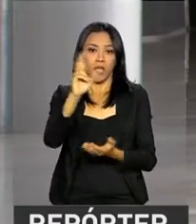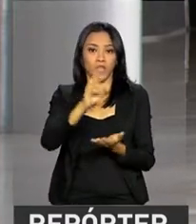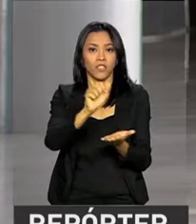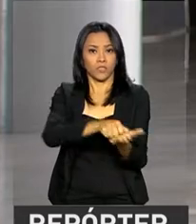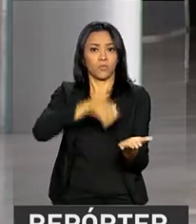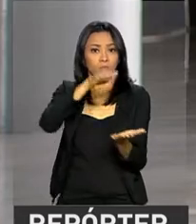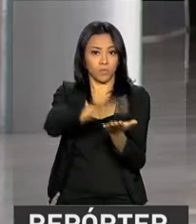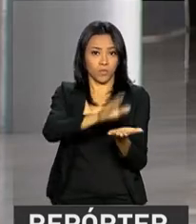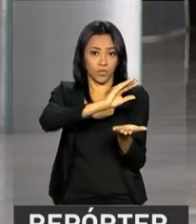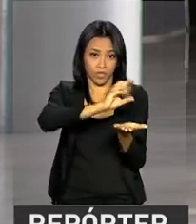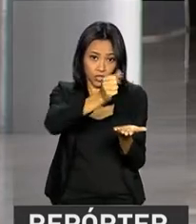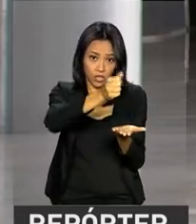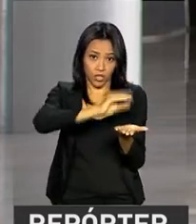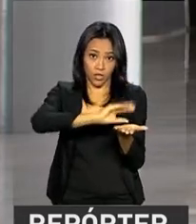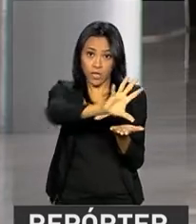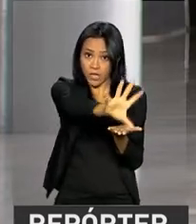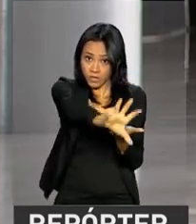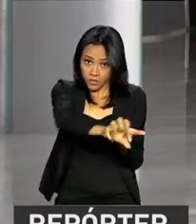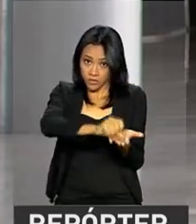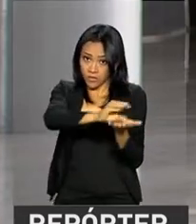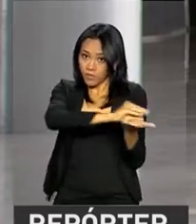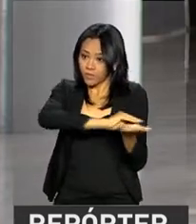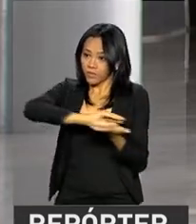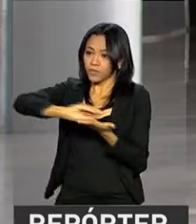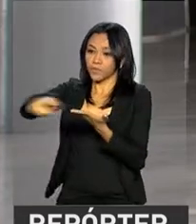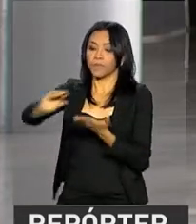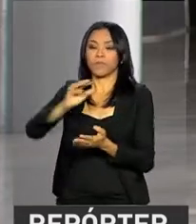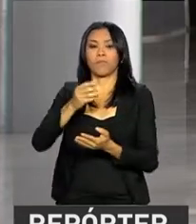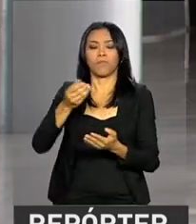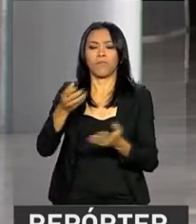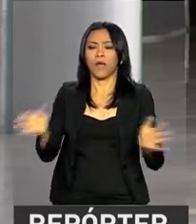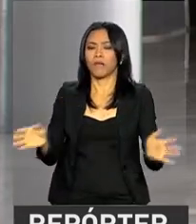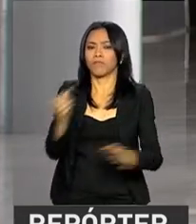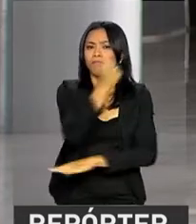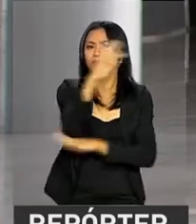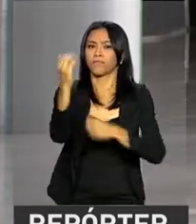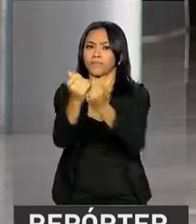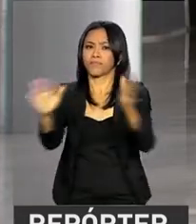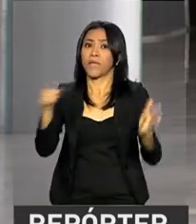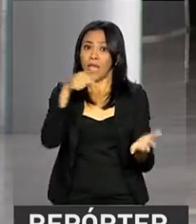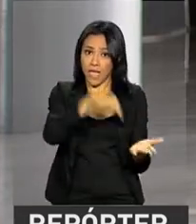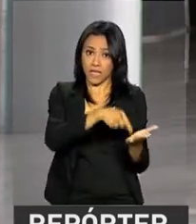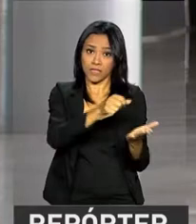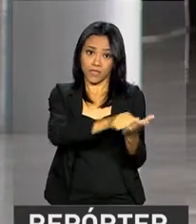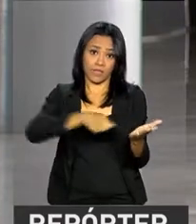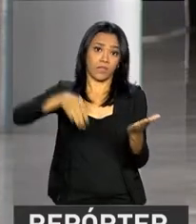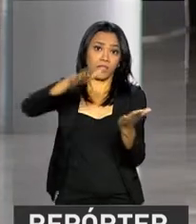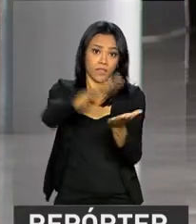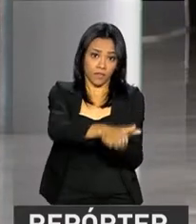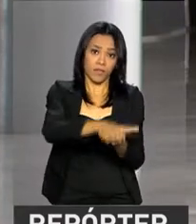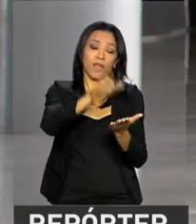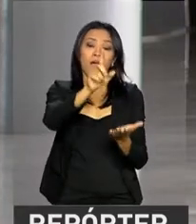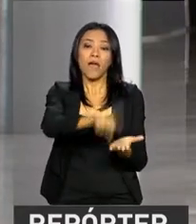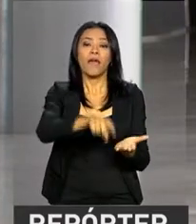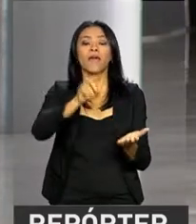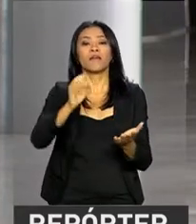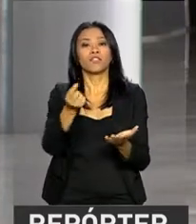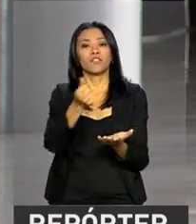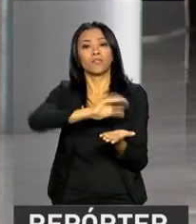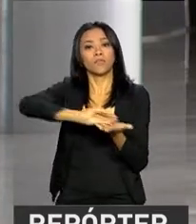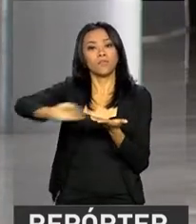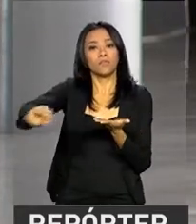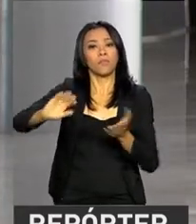em investimentos ambientais. Ou seja, permite que as multas sejam convertidas para recuperar